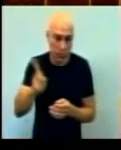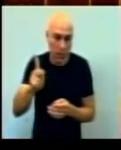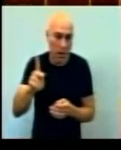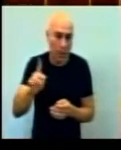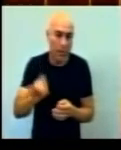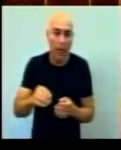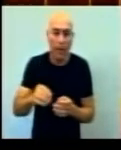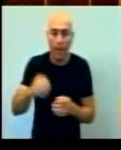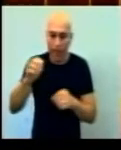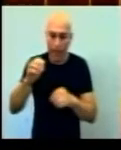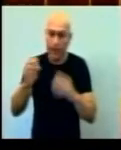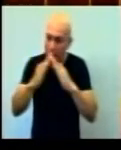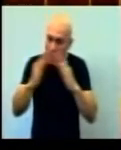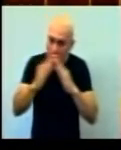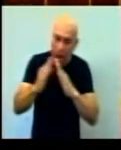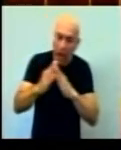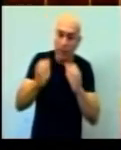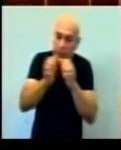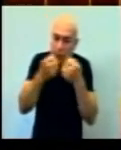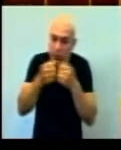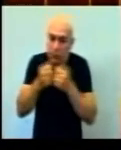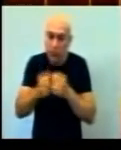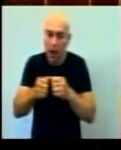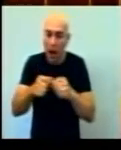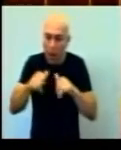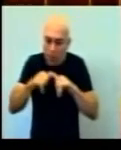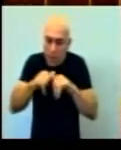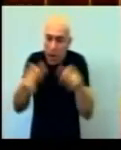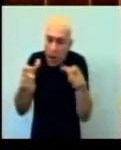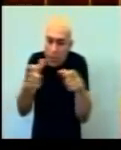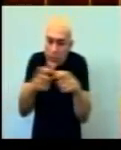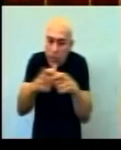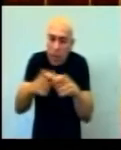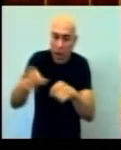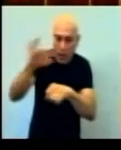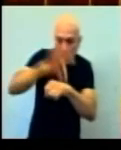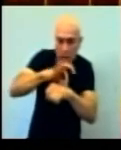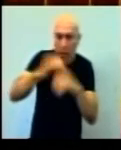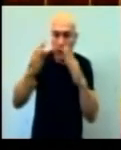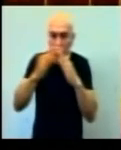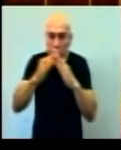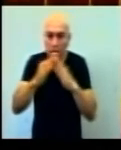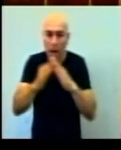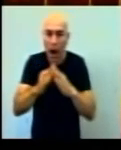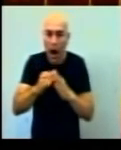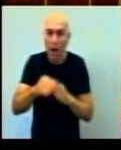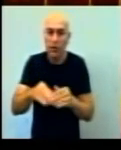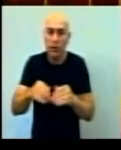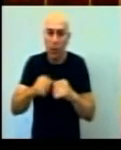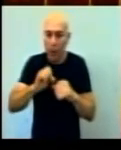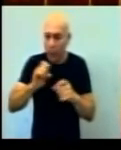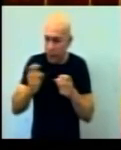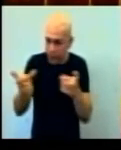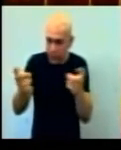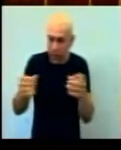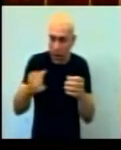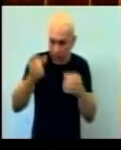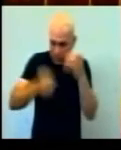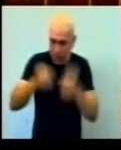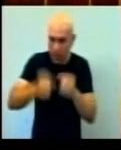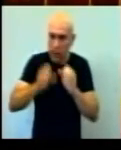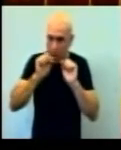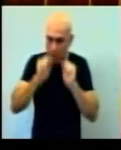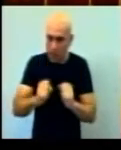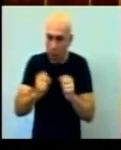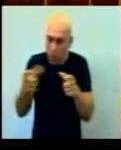das padarias, das pequenas mercearias, dos açougues, os laticínios, todos aqueles outros